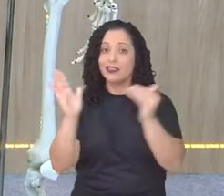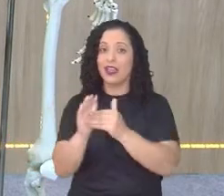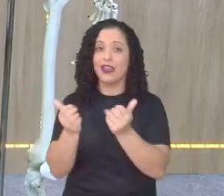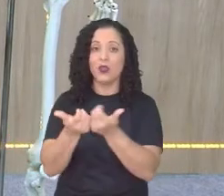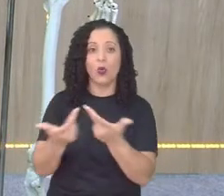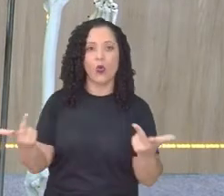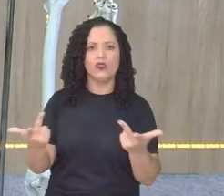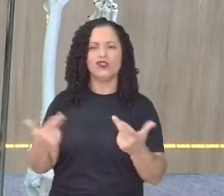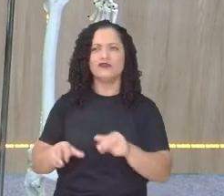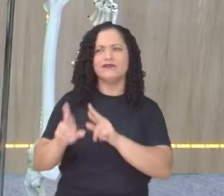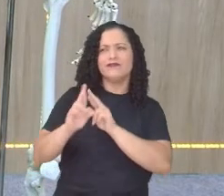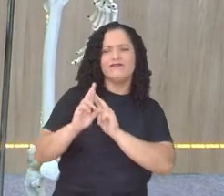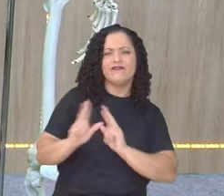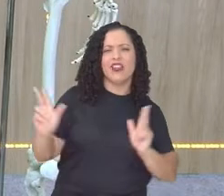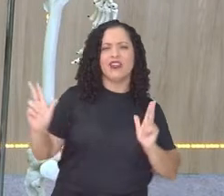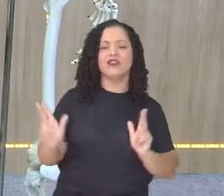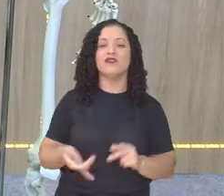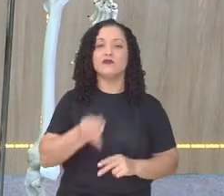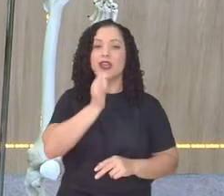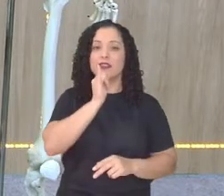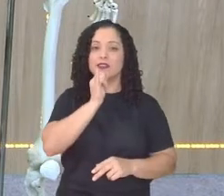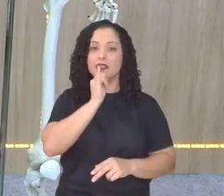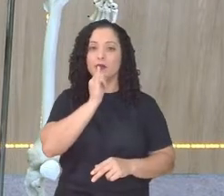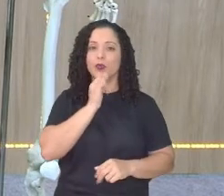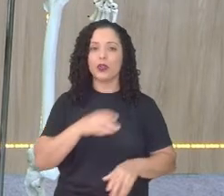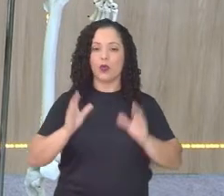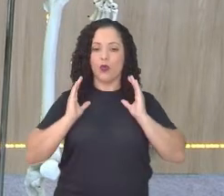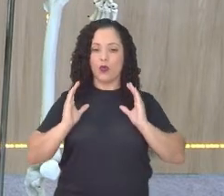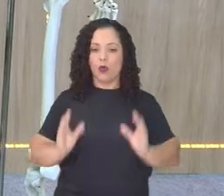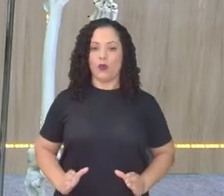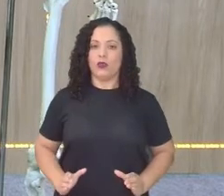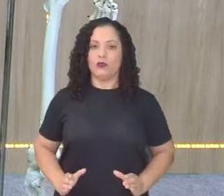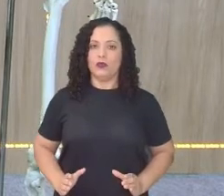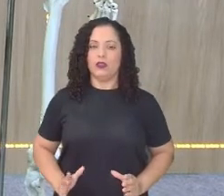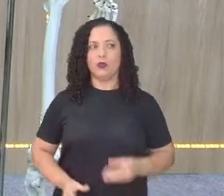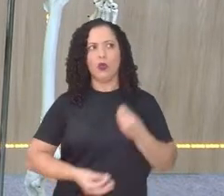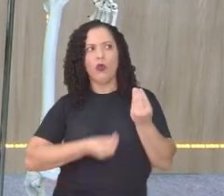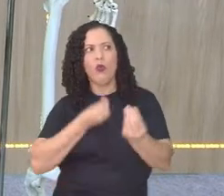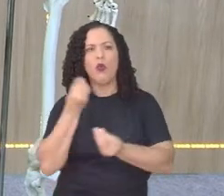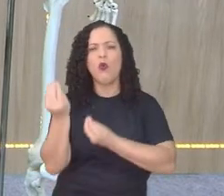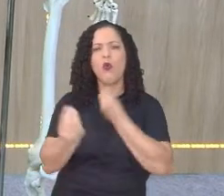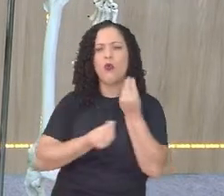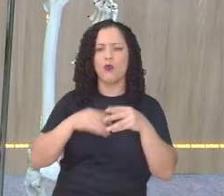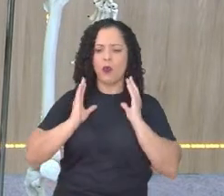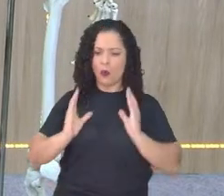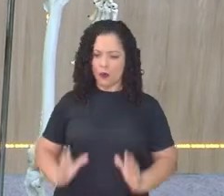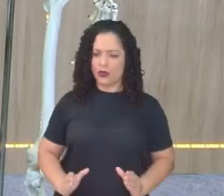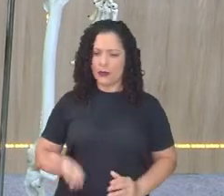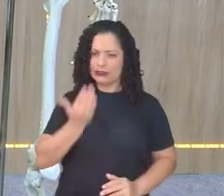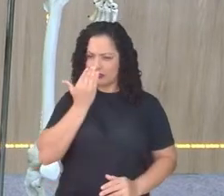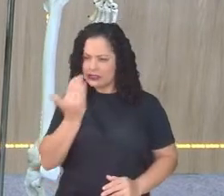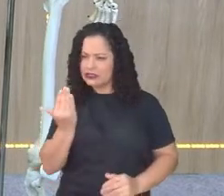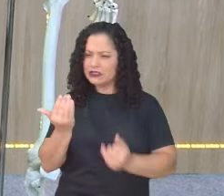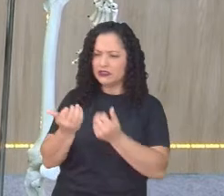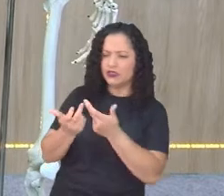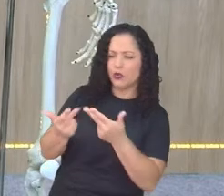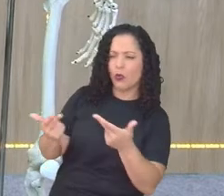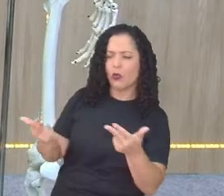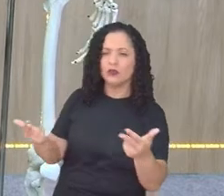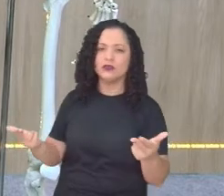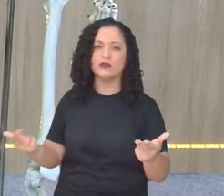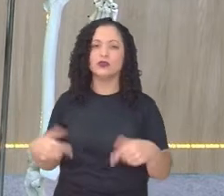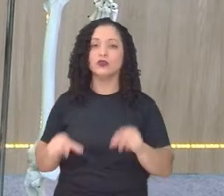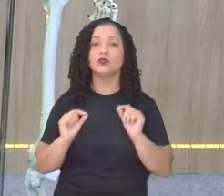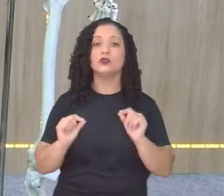outras ações, como até o nosso comportamento. Como é que a gente se comporta diante de algumas situações?